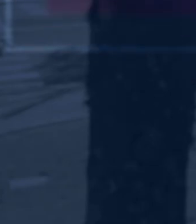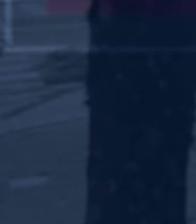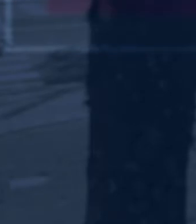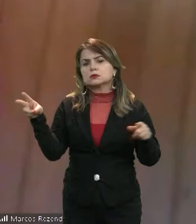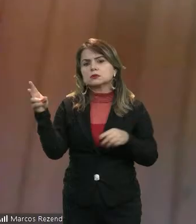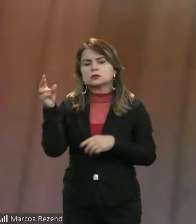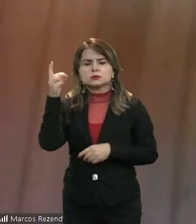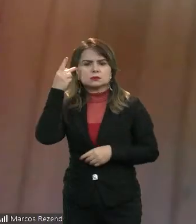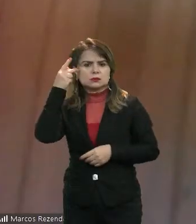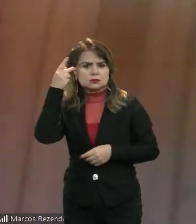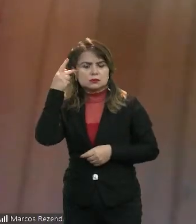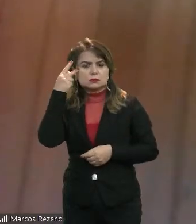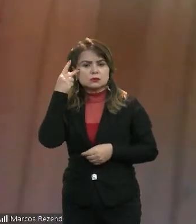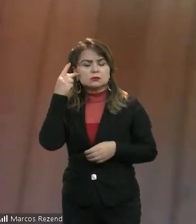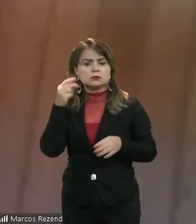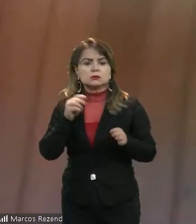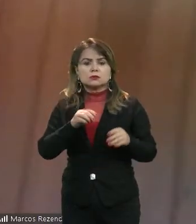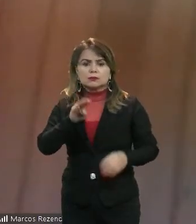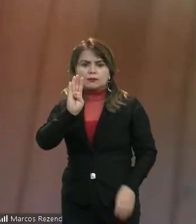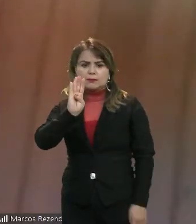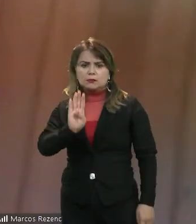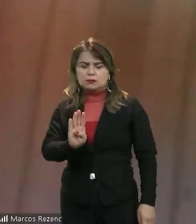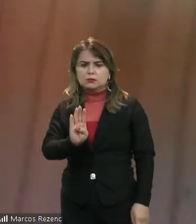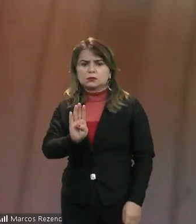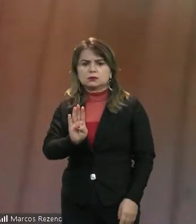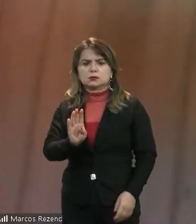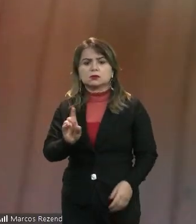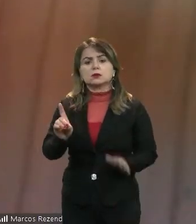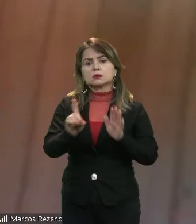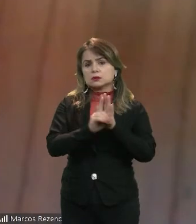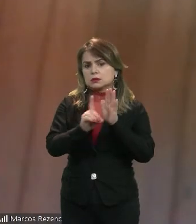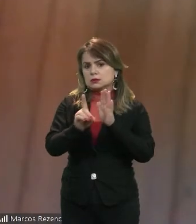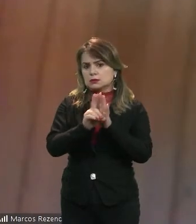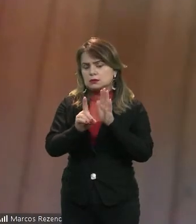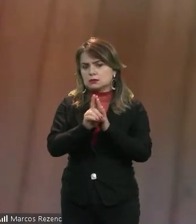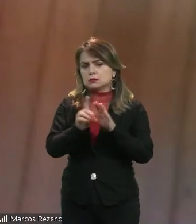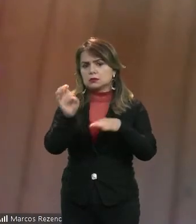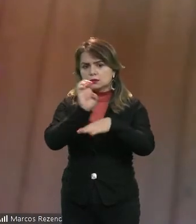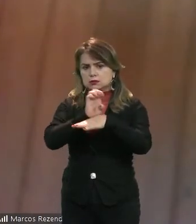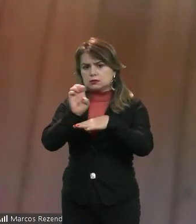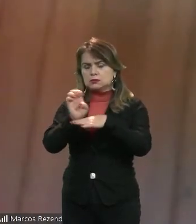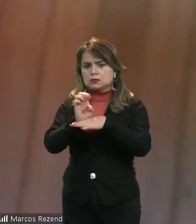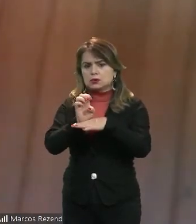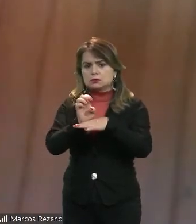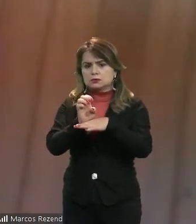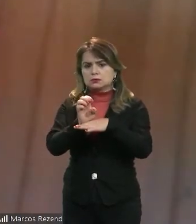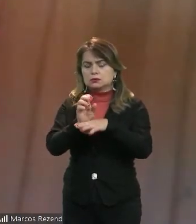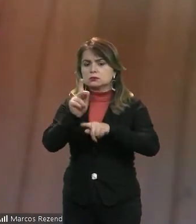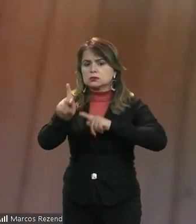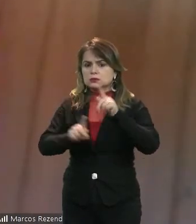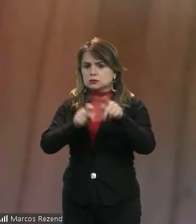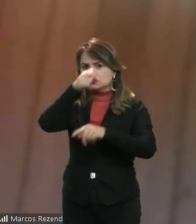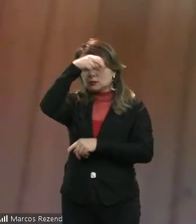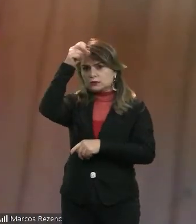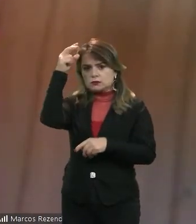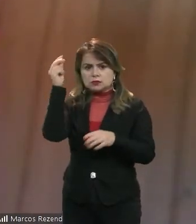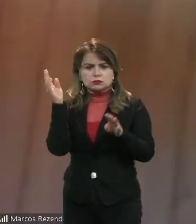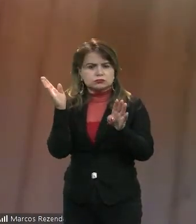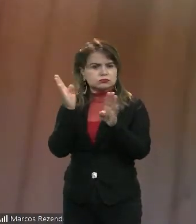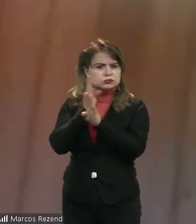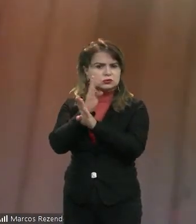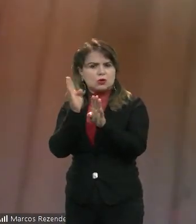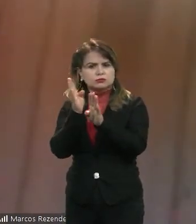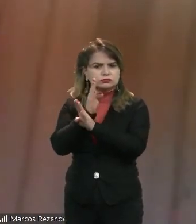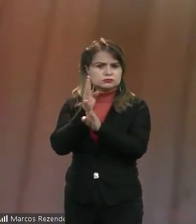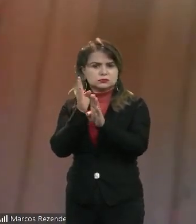e religiosas os decretos estaduais geram desconfiança nos governos locais como se fossem capazes